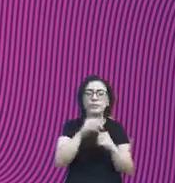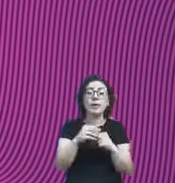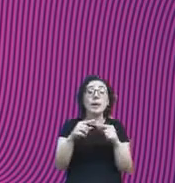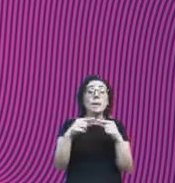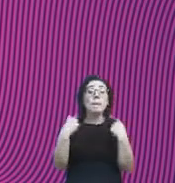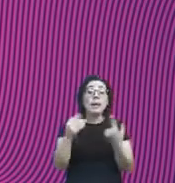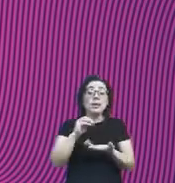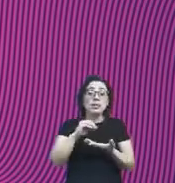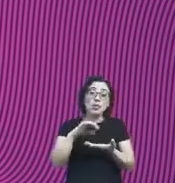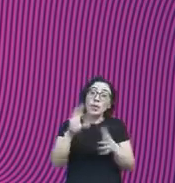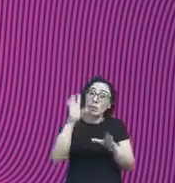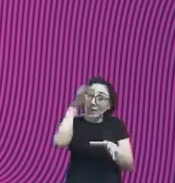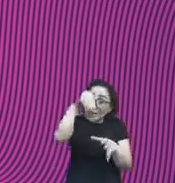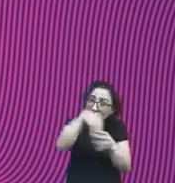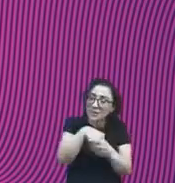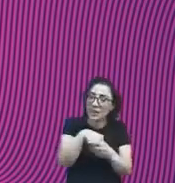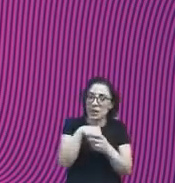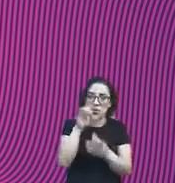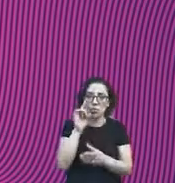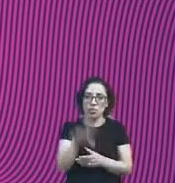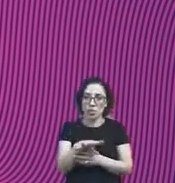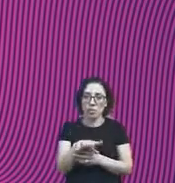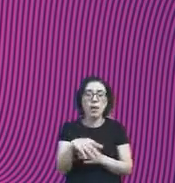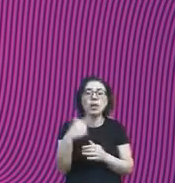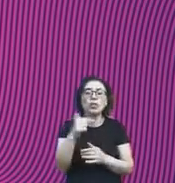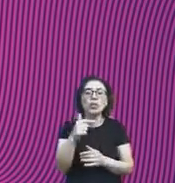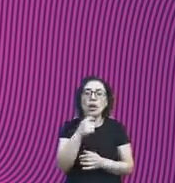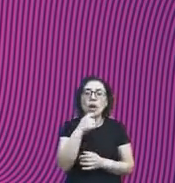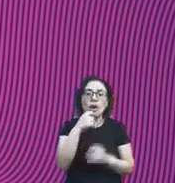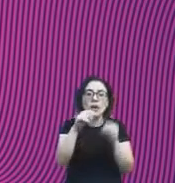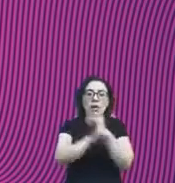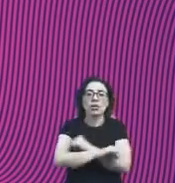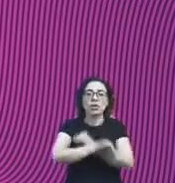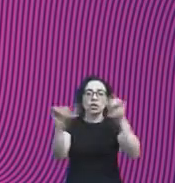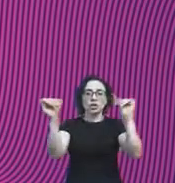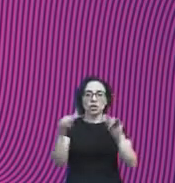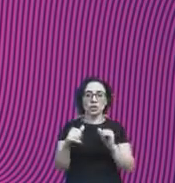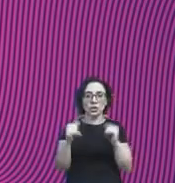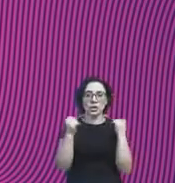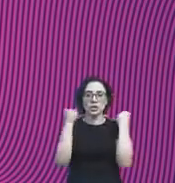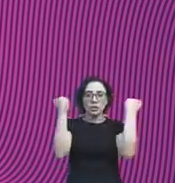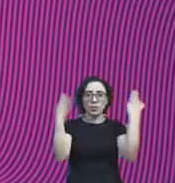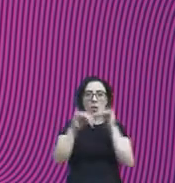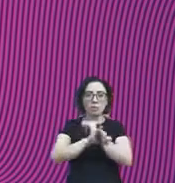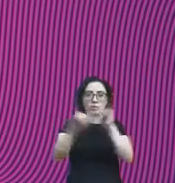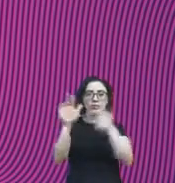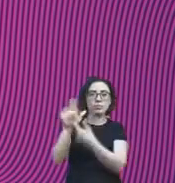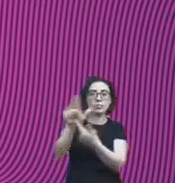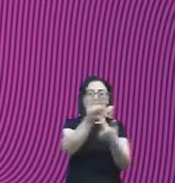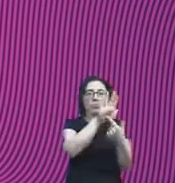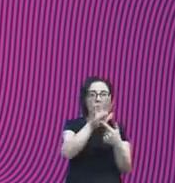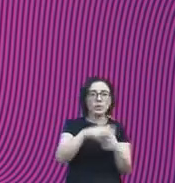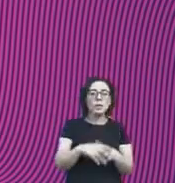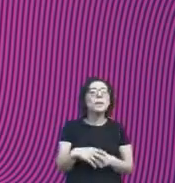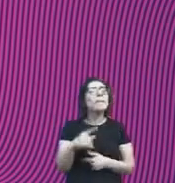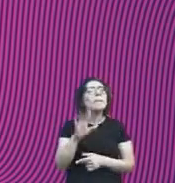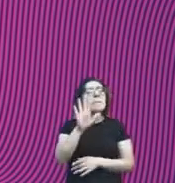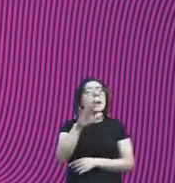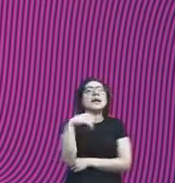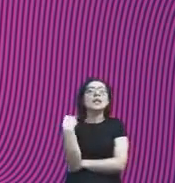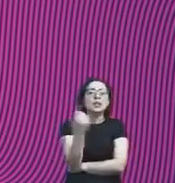decidimos dar esse passo. Esse passo é um passo muito importante para dizer, vem cá, afinal, o que é